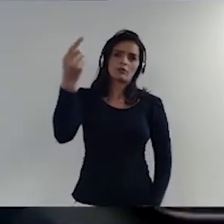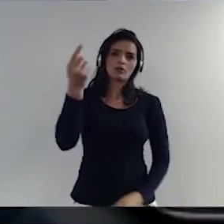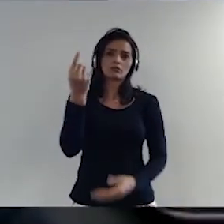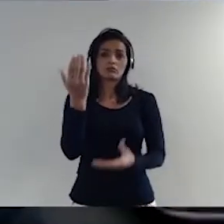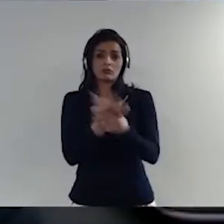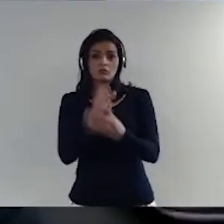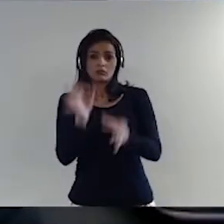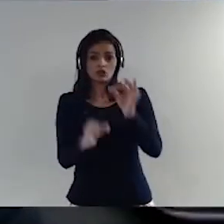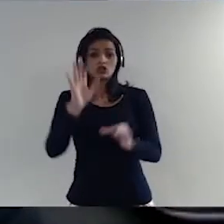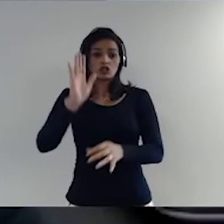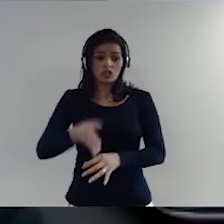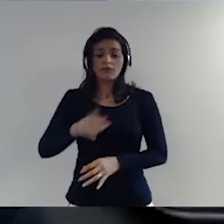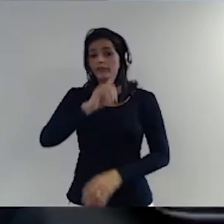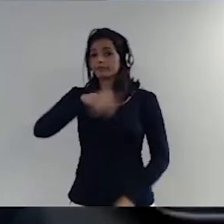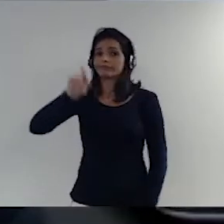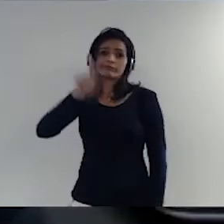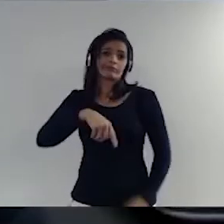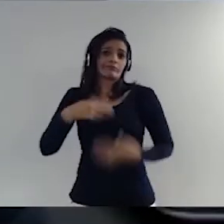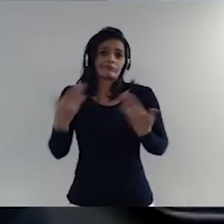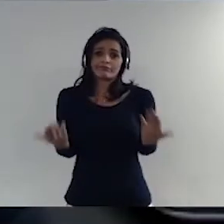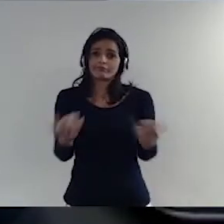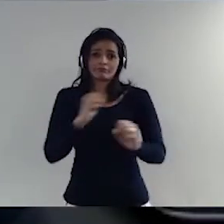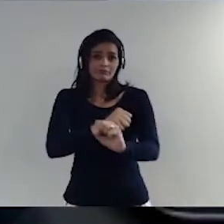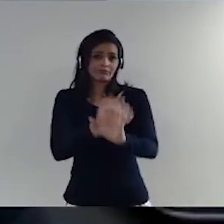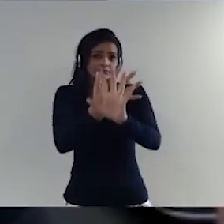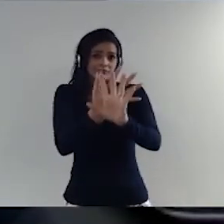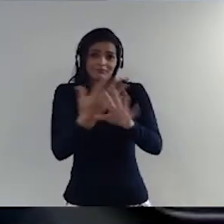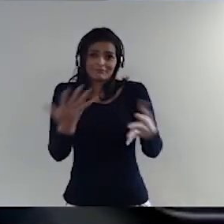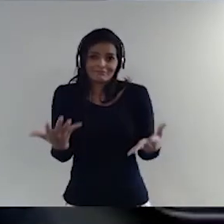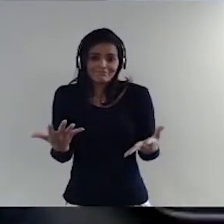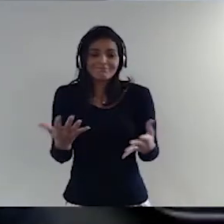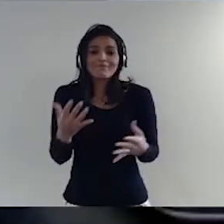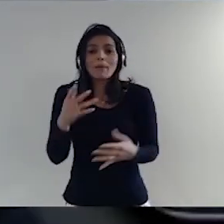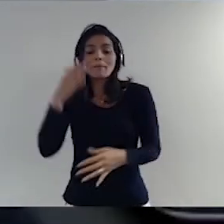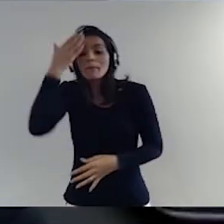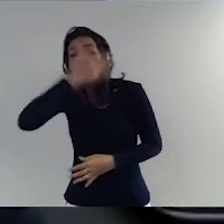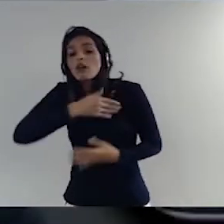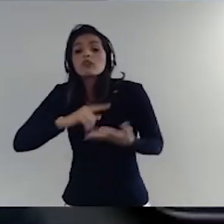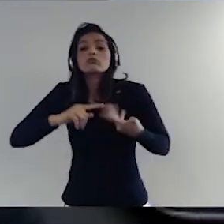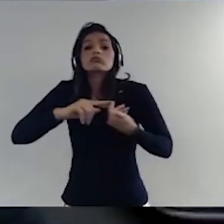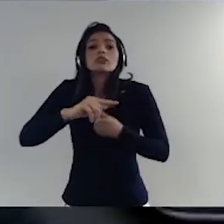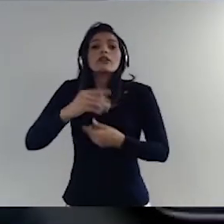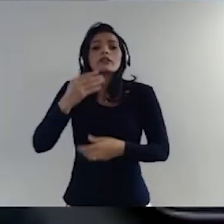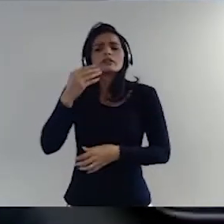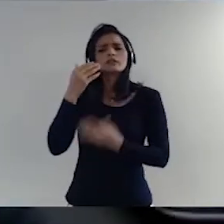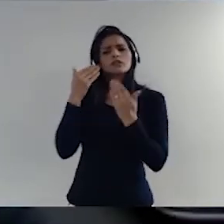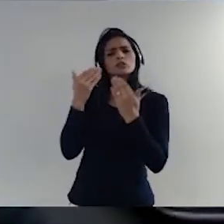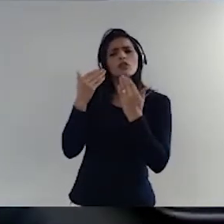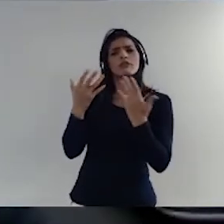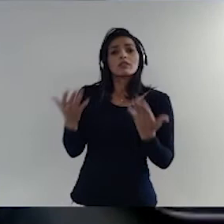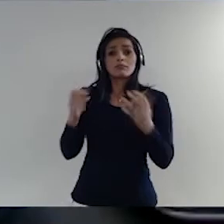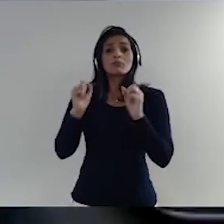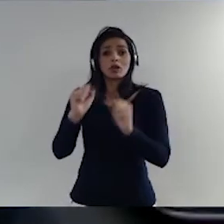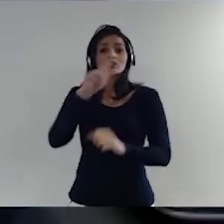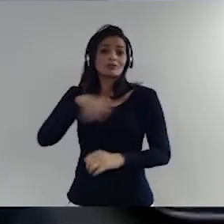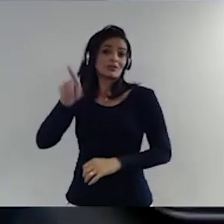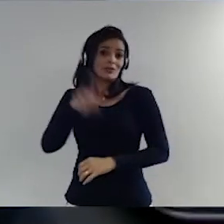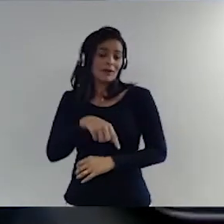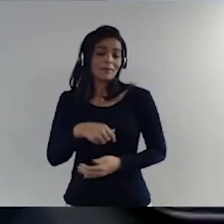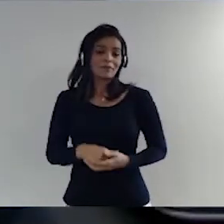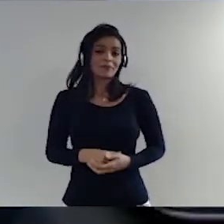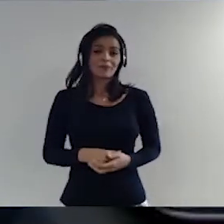ter sido preservados. Não obstante tenhamos feito toda esta ponderação, é